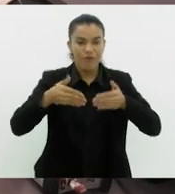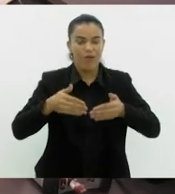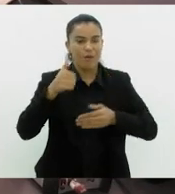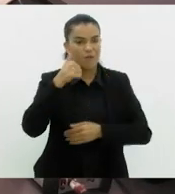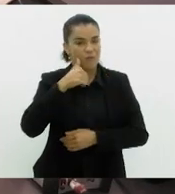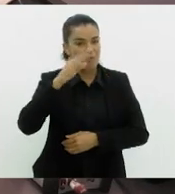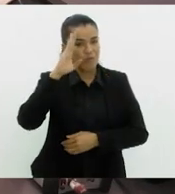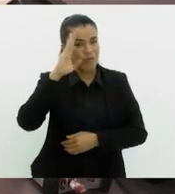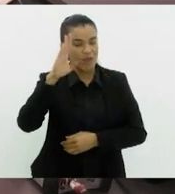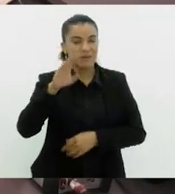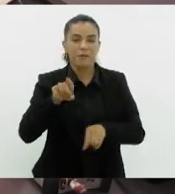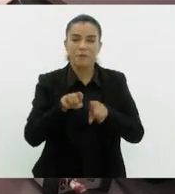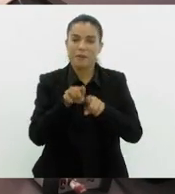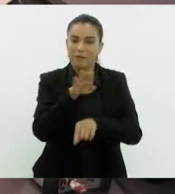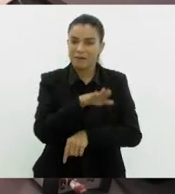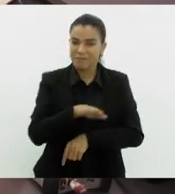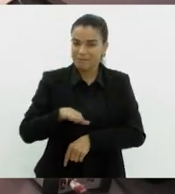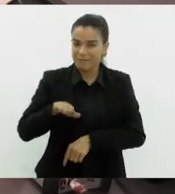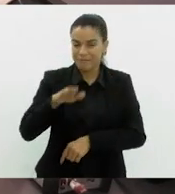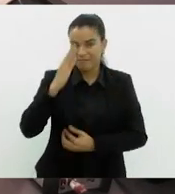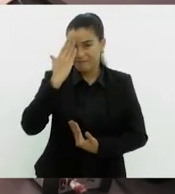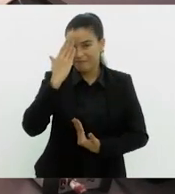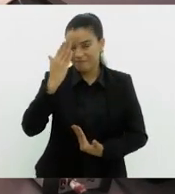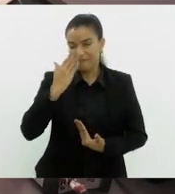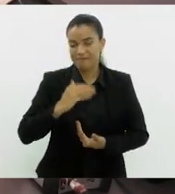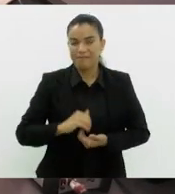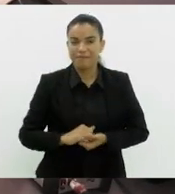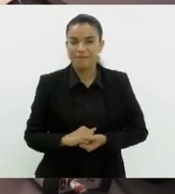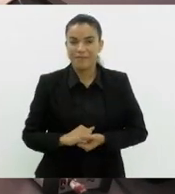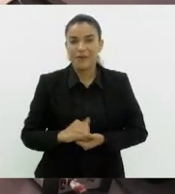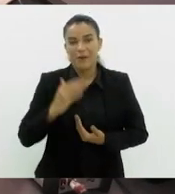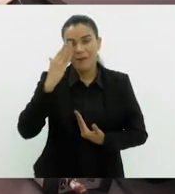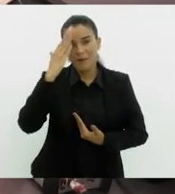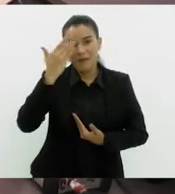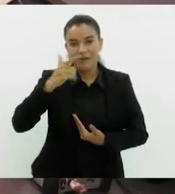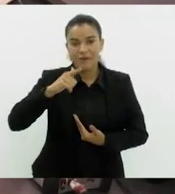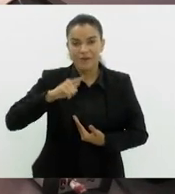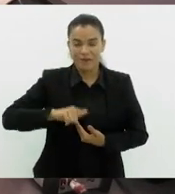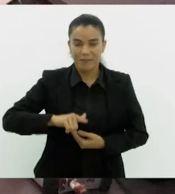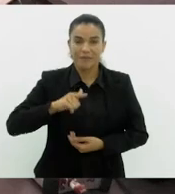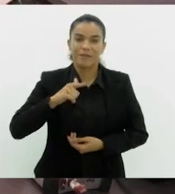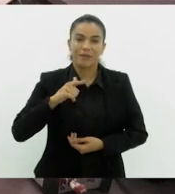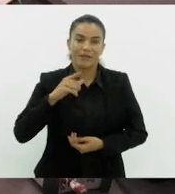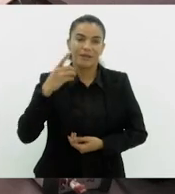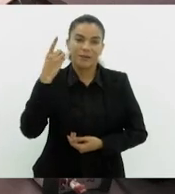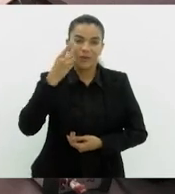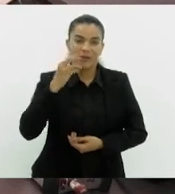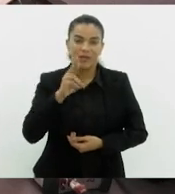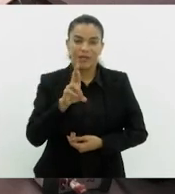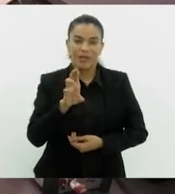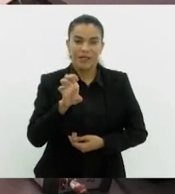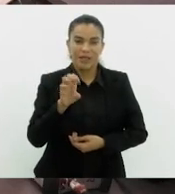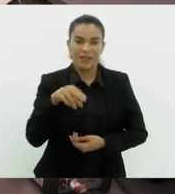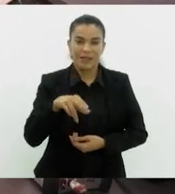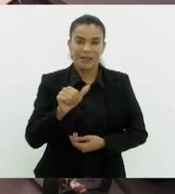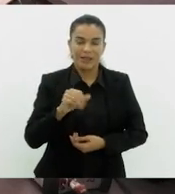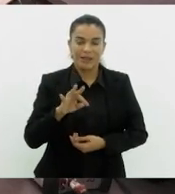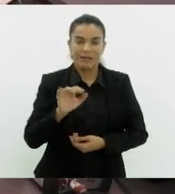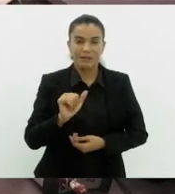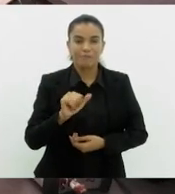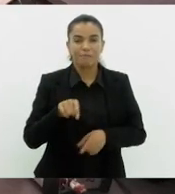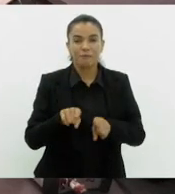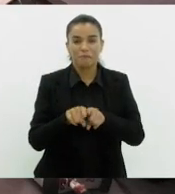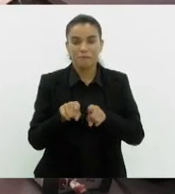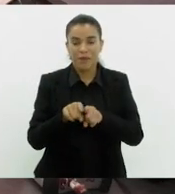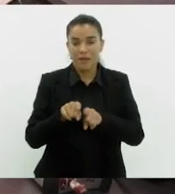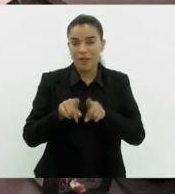para as nossas crianças, né? Obrigada pela sua presença. Obrigada mais uma vez, Renata. Acho que não só a sua atenção ao tema,